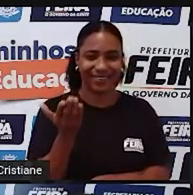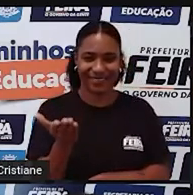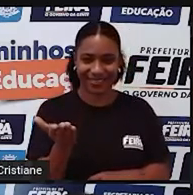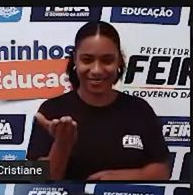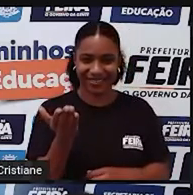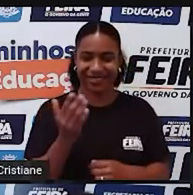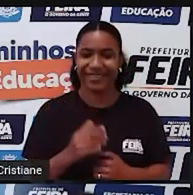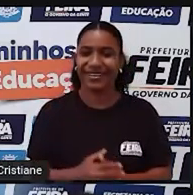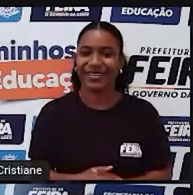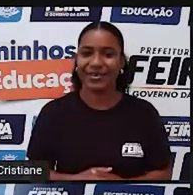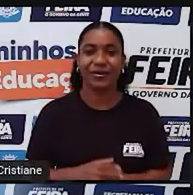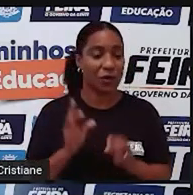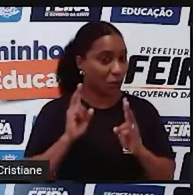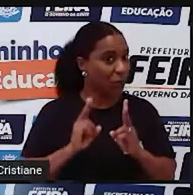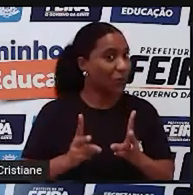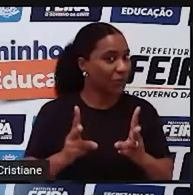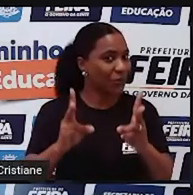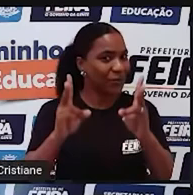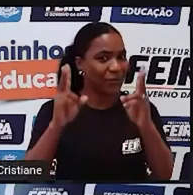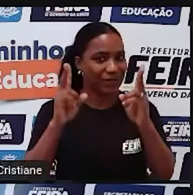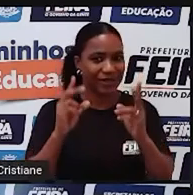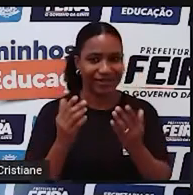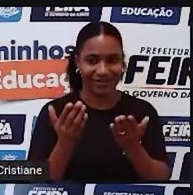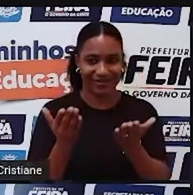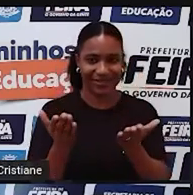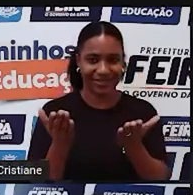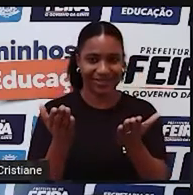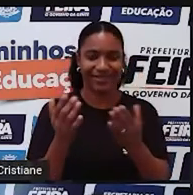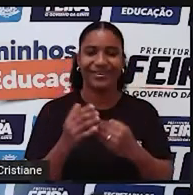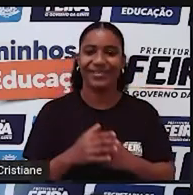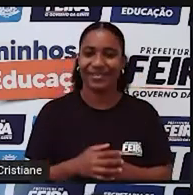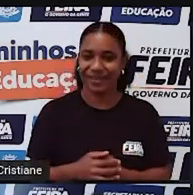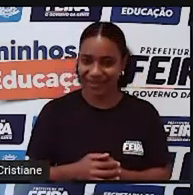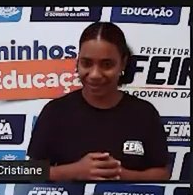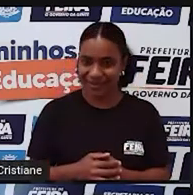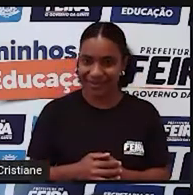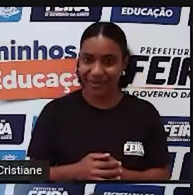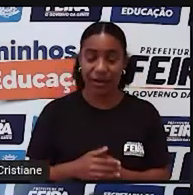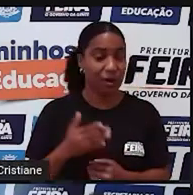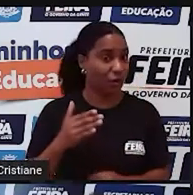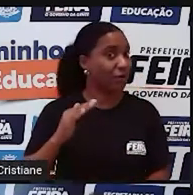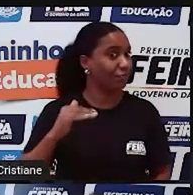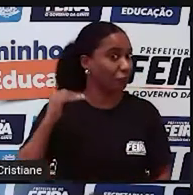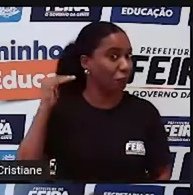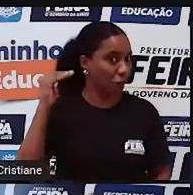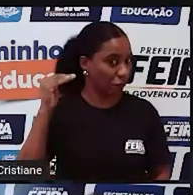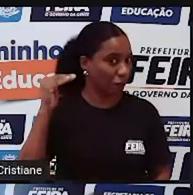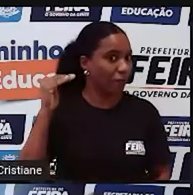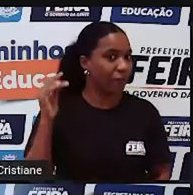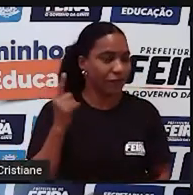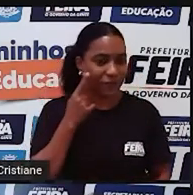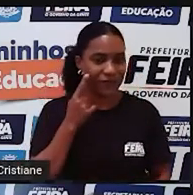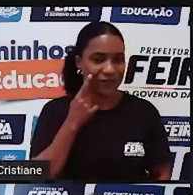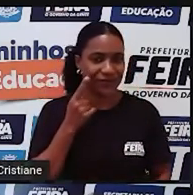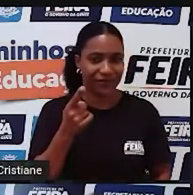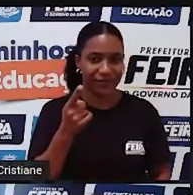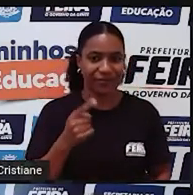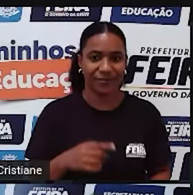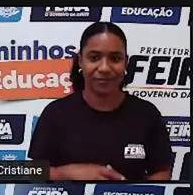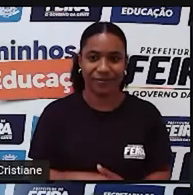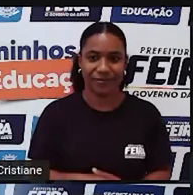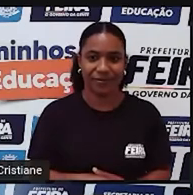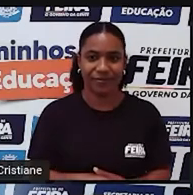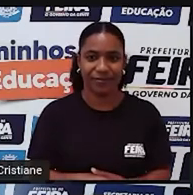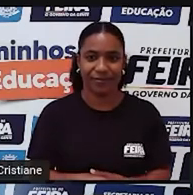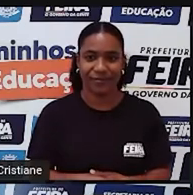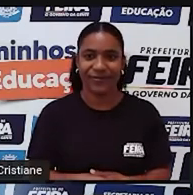Let's go. Vamos juntos. Nível 2. Nível 2. E cuidado,